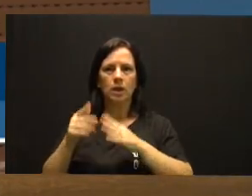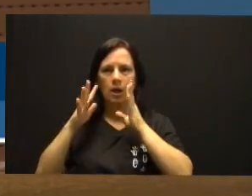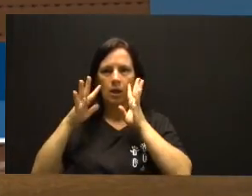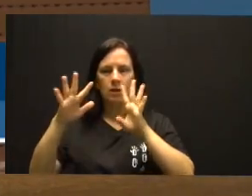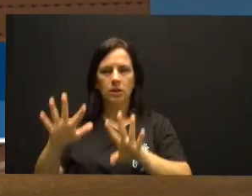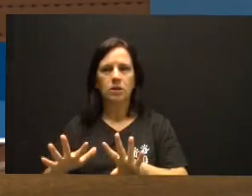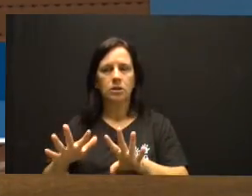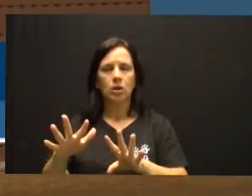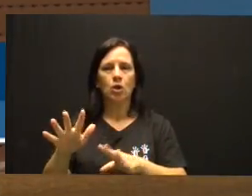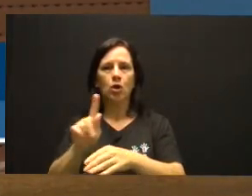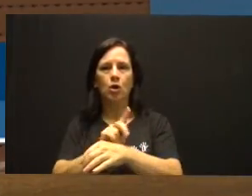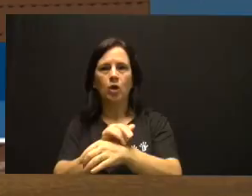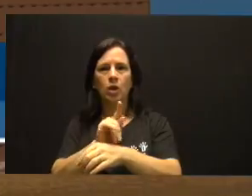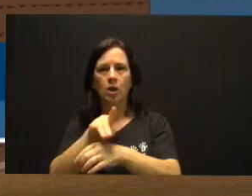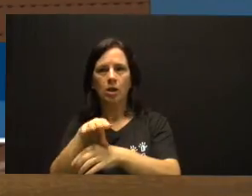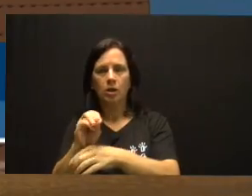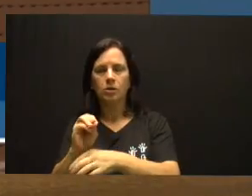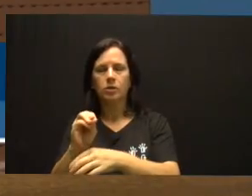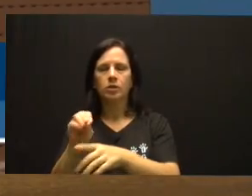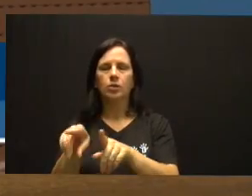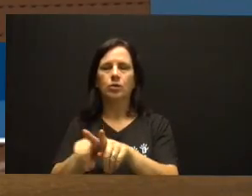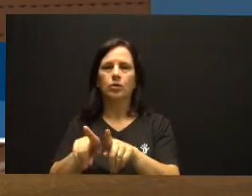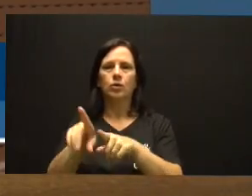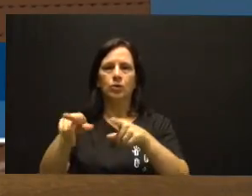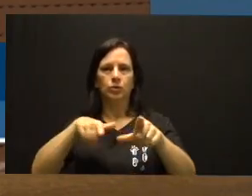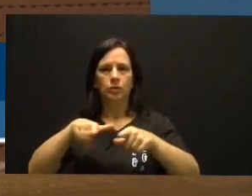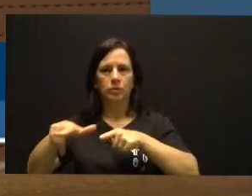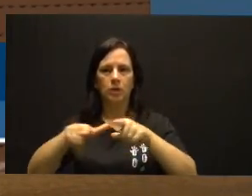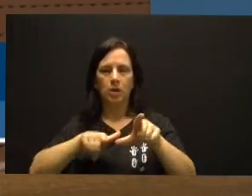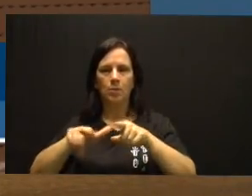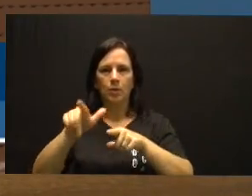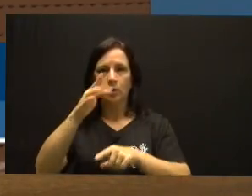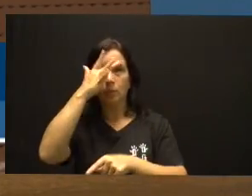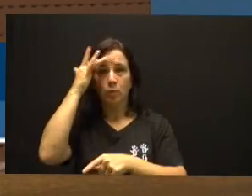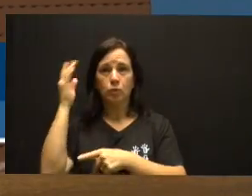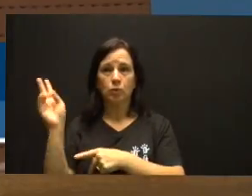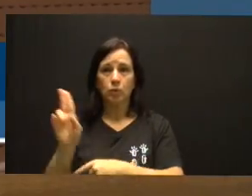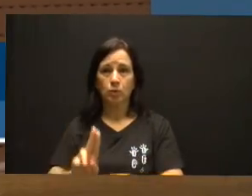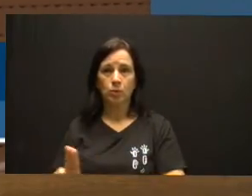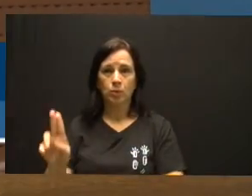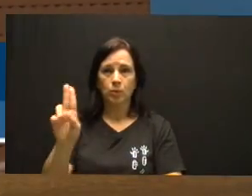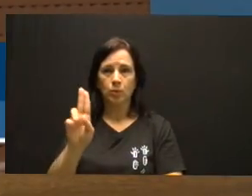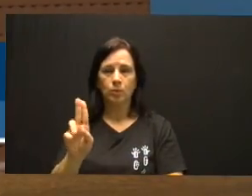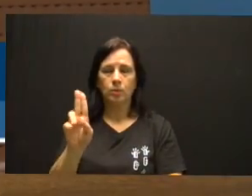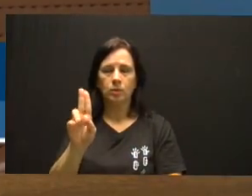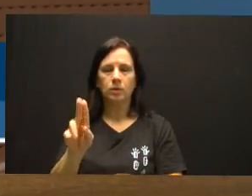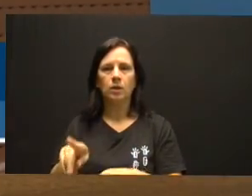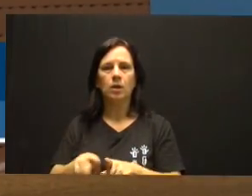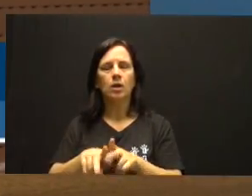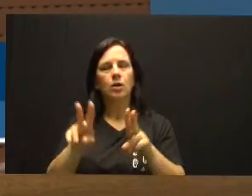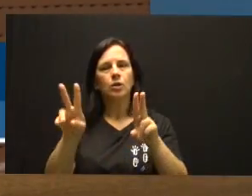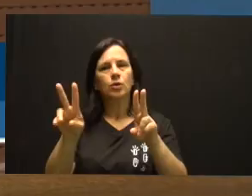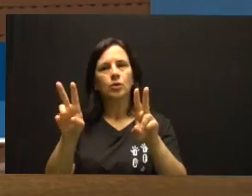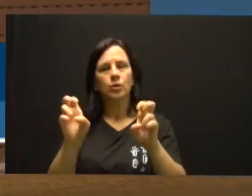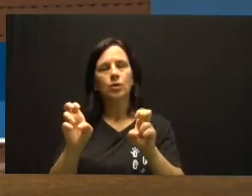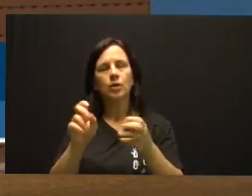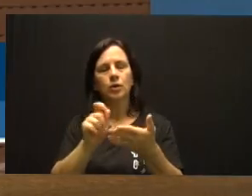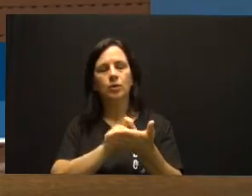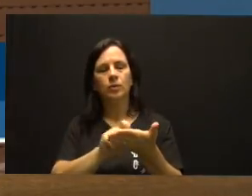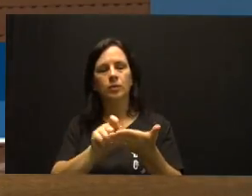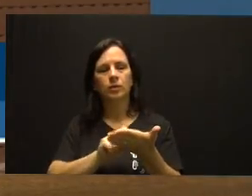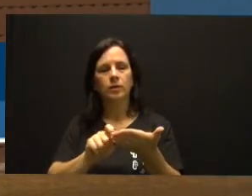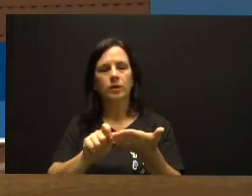gestão de saúde pública para gestores, trabalhadores e usuários. Faça o exposto, requeira observando